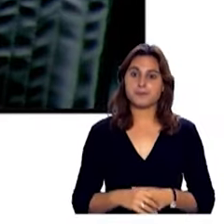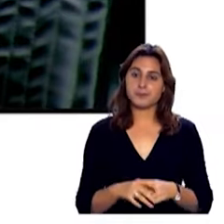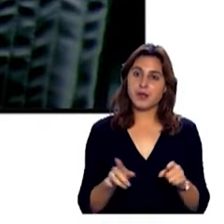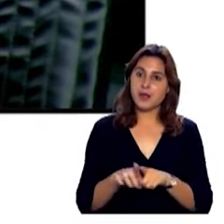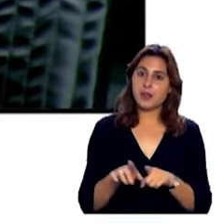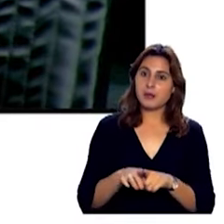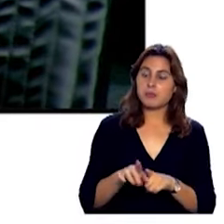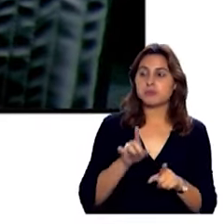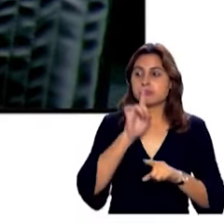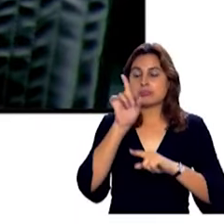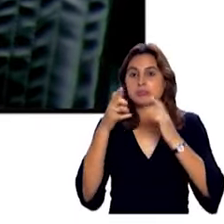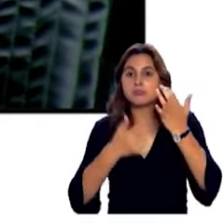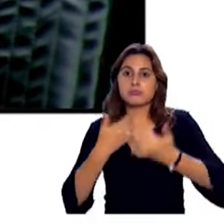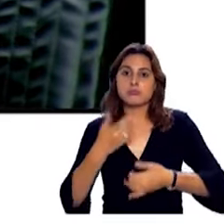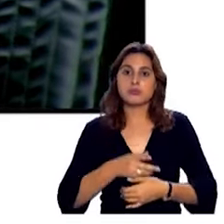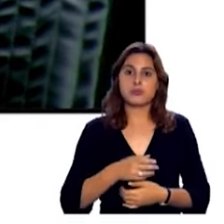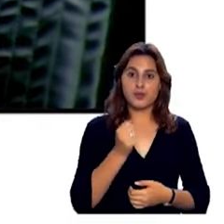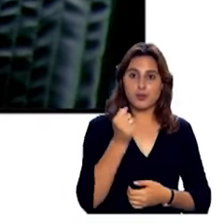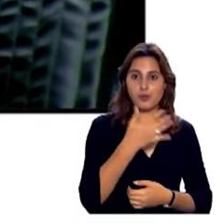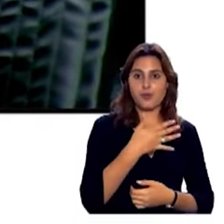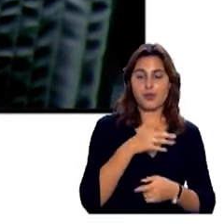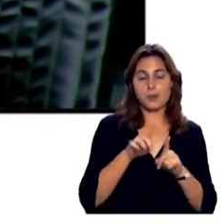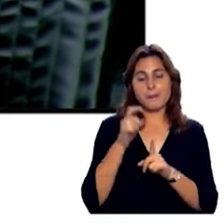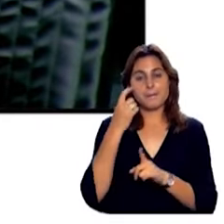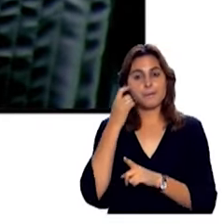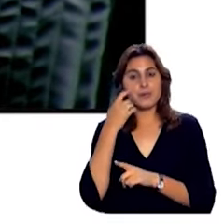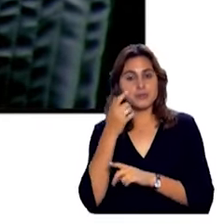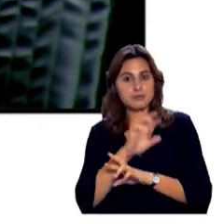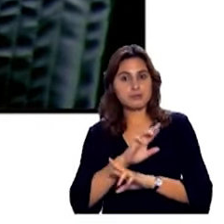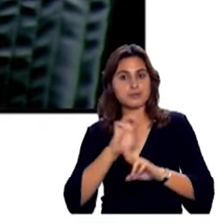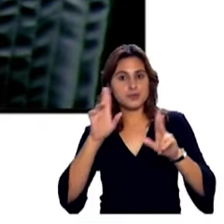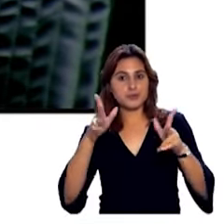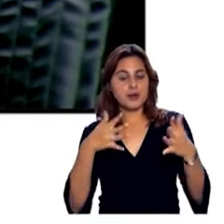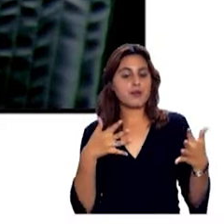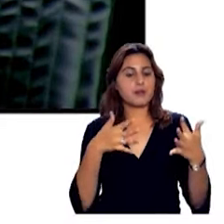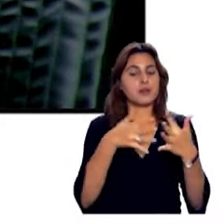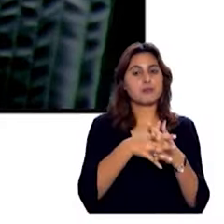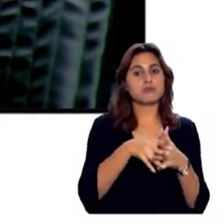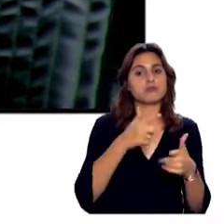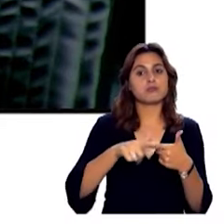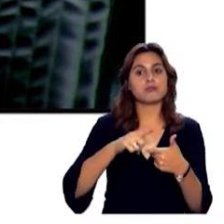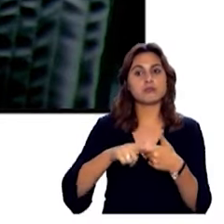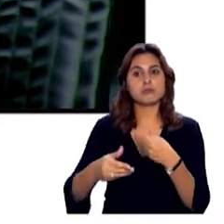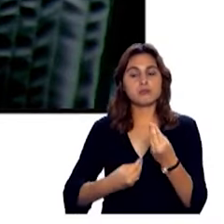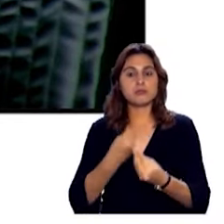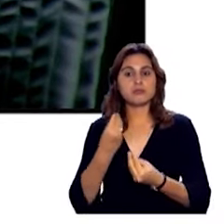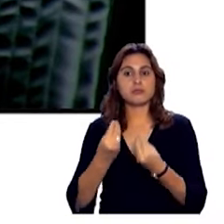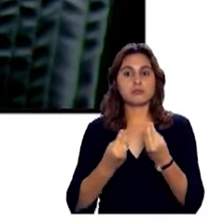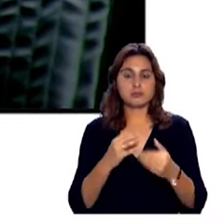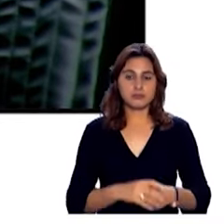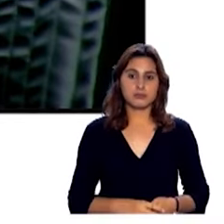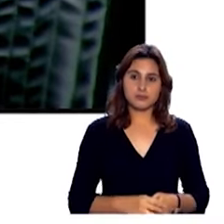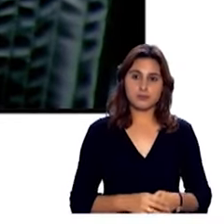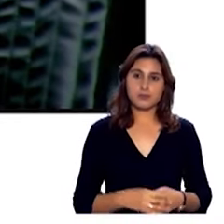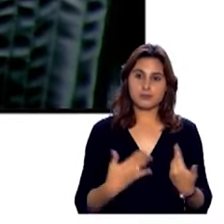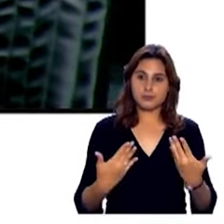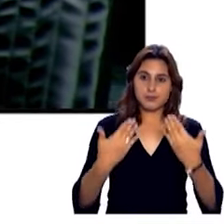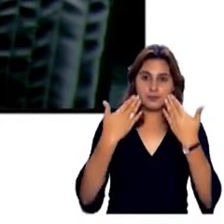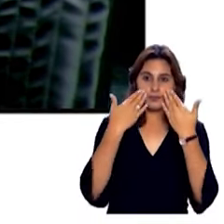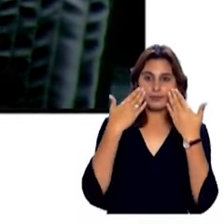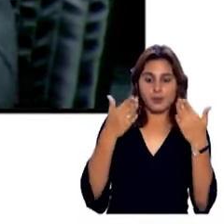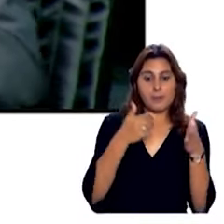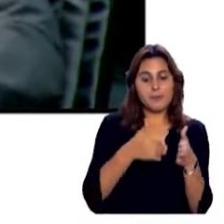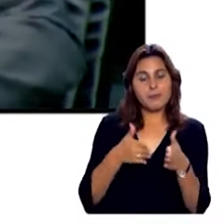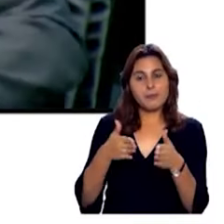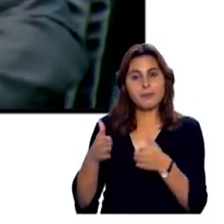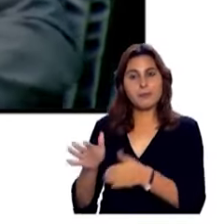também pensar em outra maneira de enfrentar esse problema tudo isso mostra pra gente que o modelo francês talvez traga para